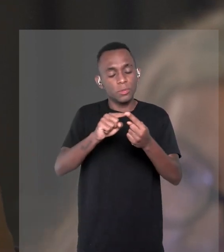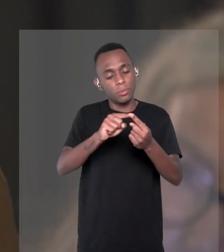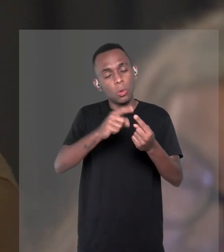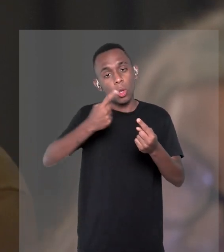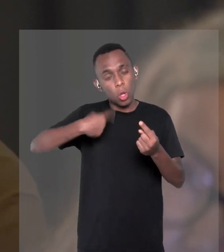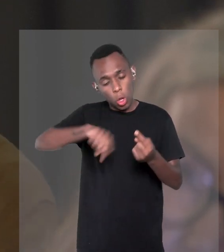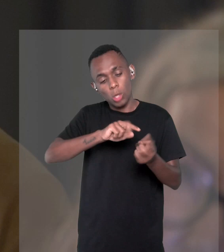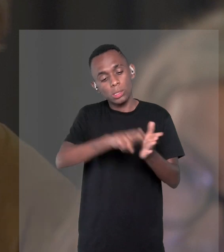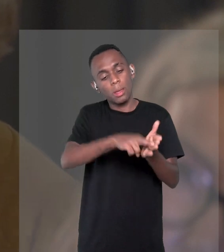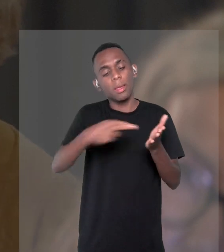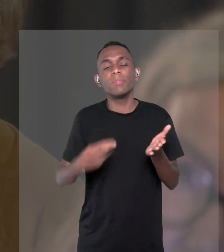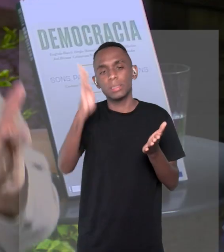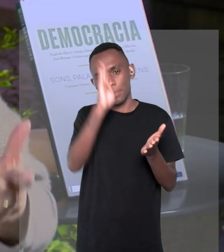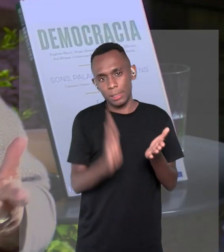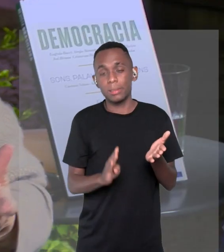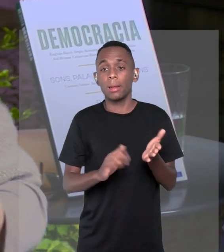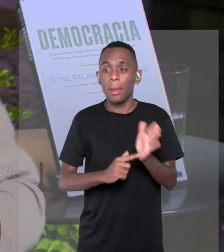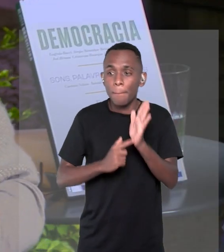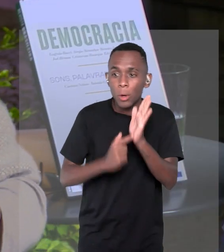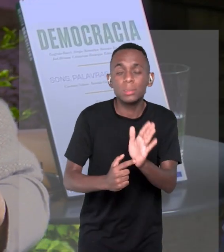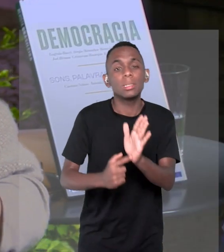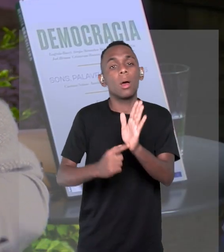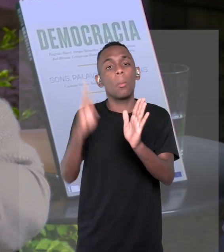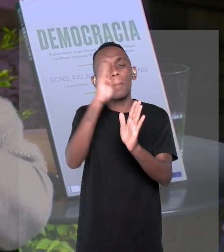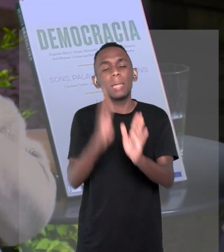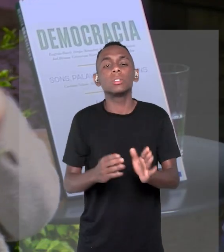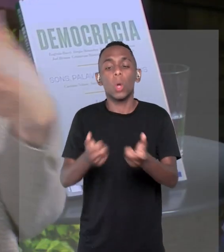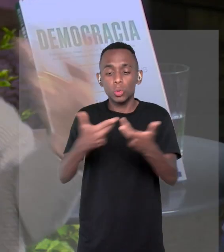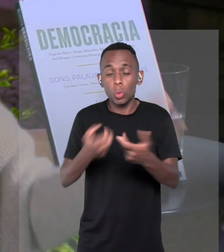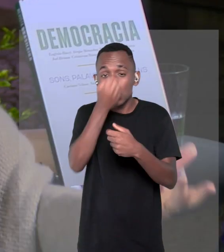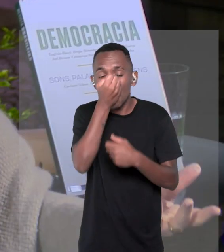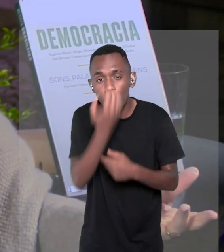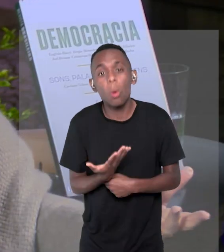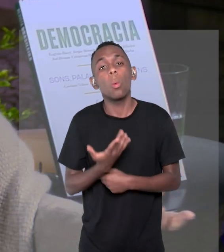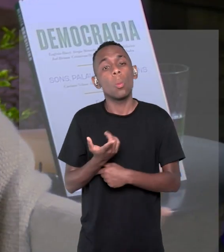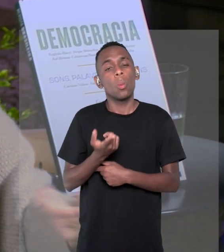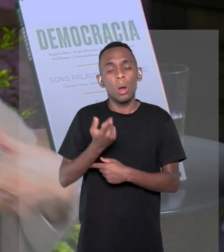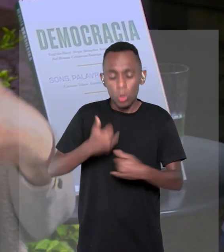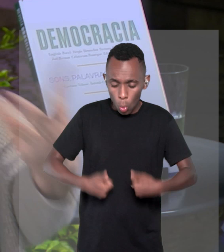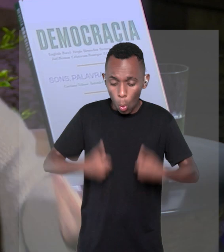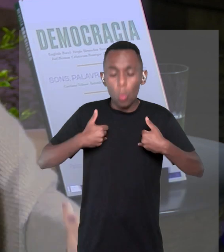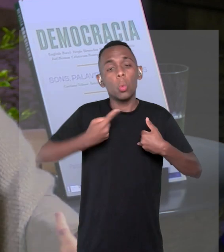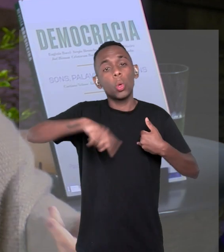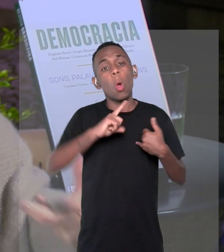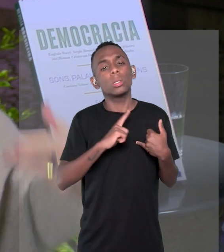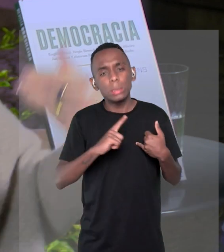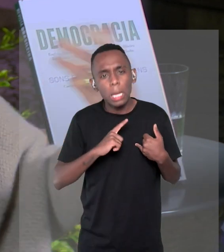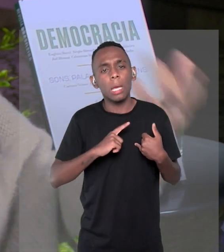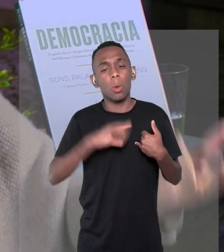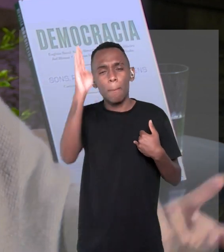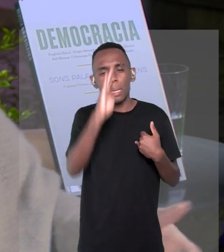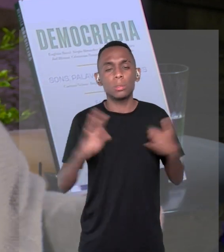Brasileira, né? Trazer o Brasil que deu certo, o Brasil de que nós podemos nos orgulhar, o Brasil que é bonito,